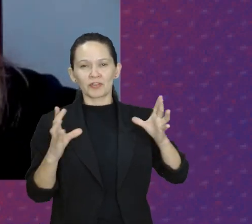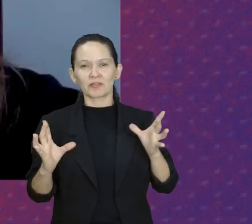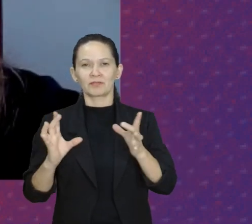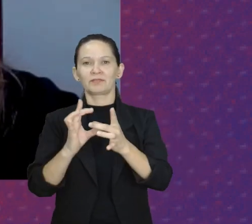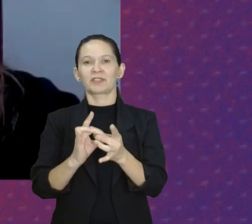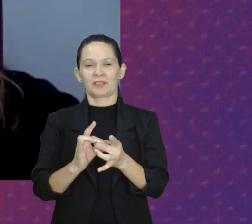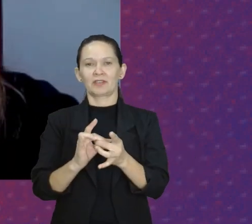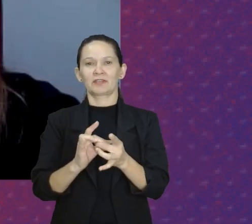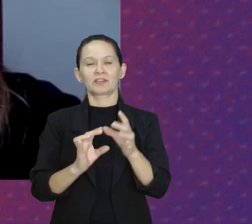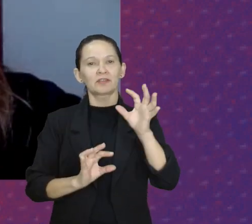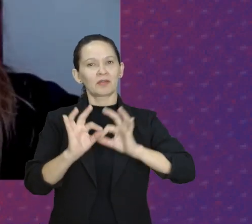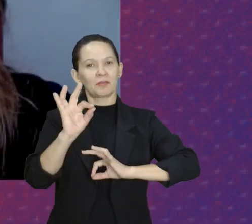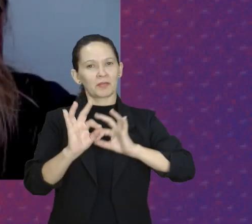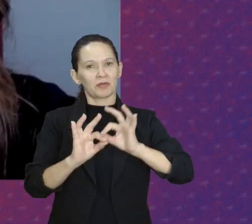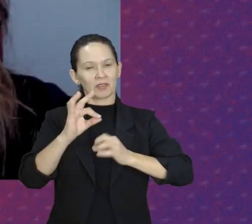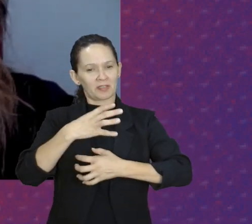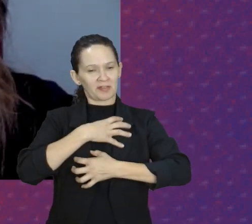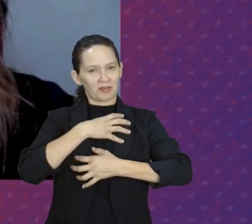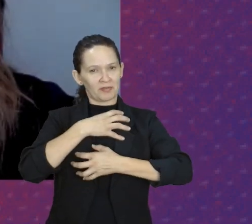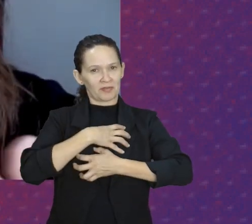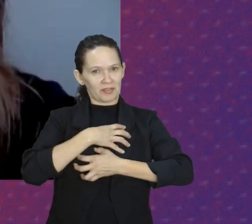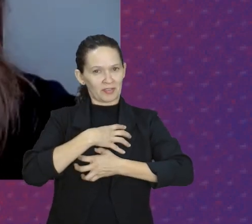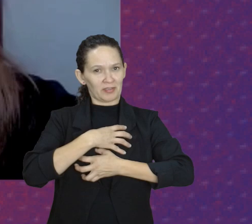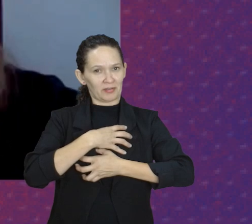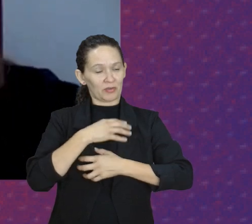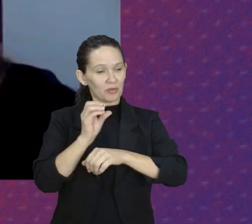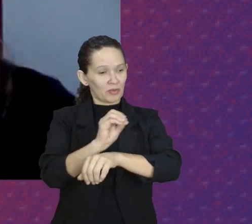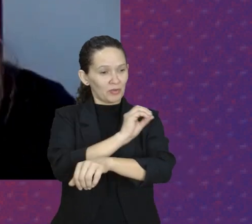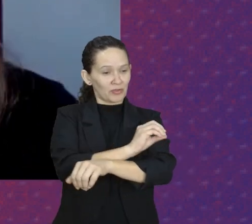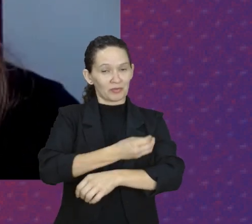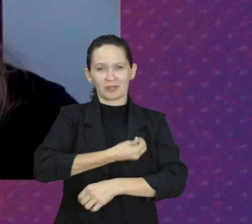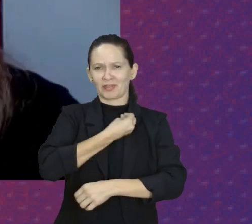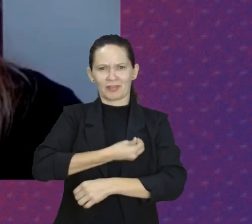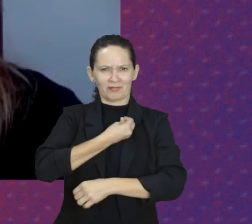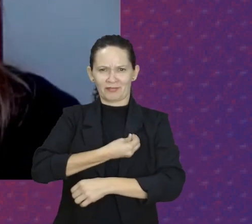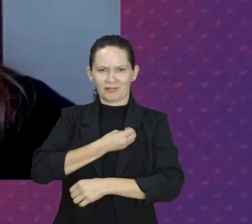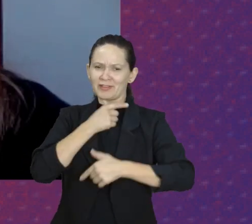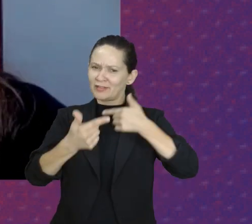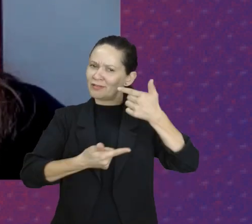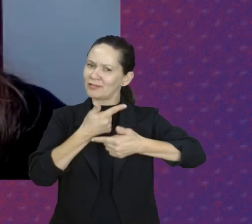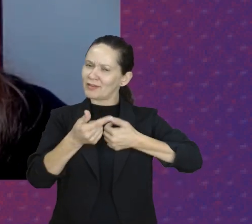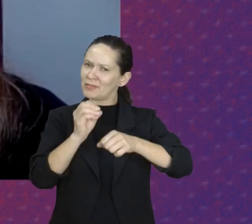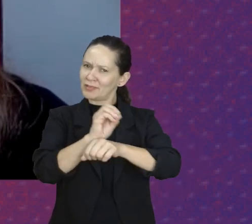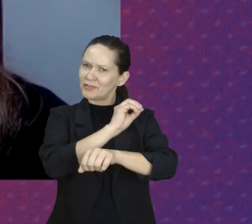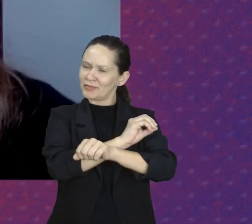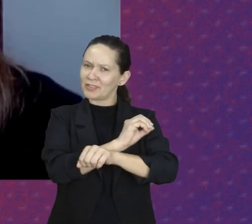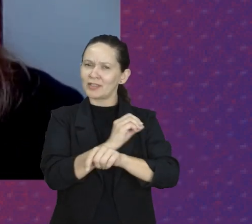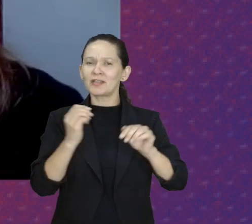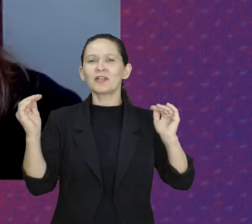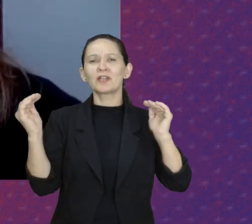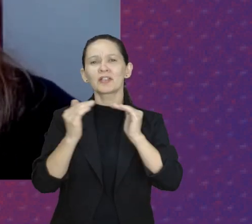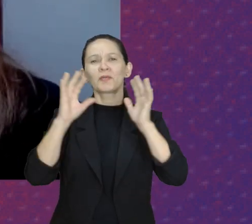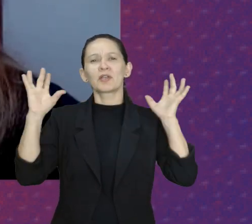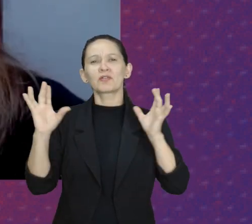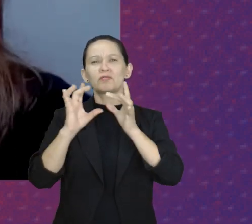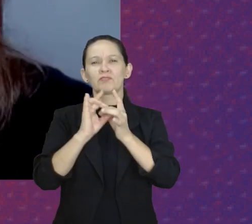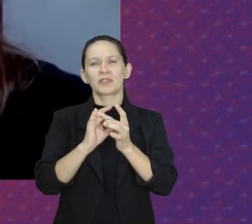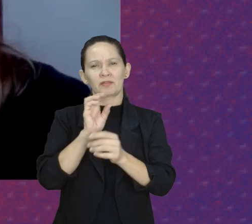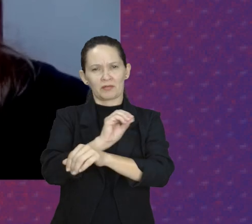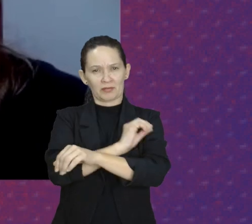para reorganizar essa forma de cuidar da vida, né? Essa forma de trabalho que tem a ver com cuidado da